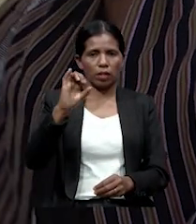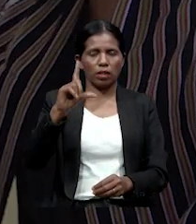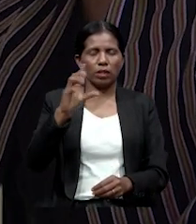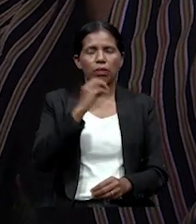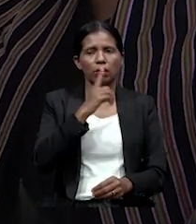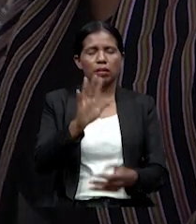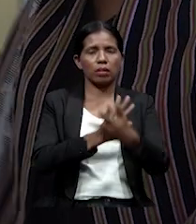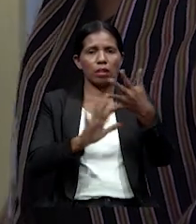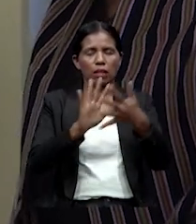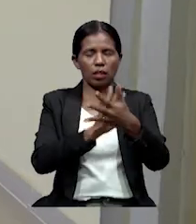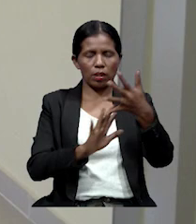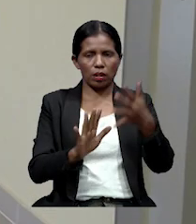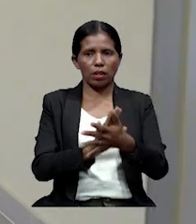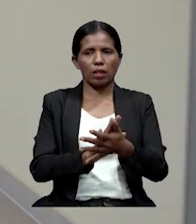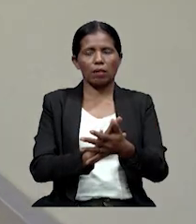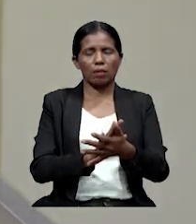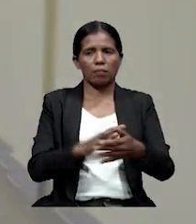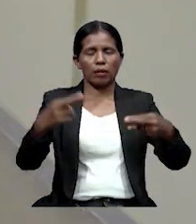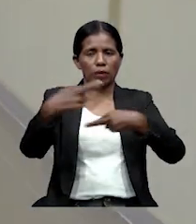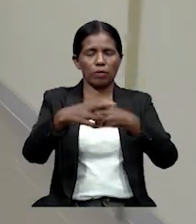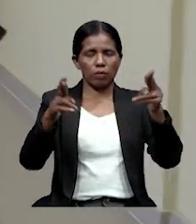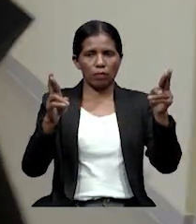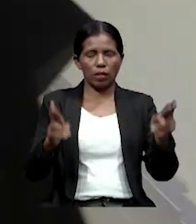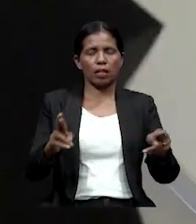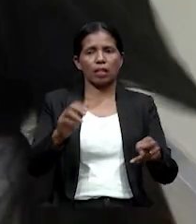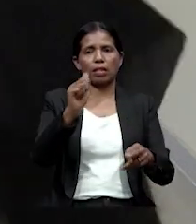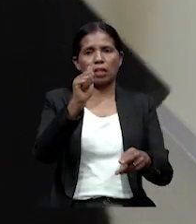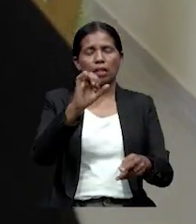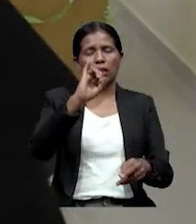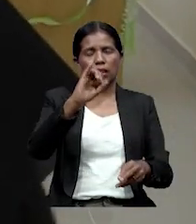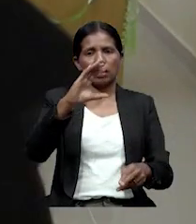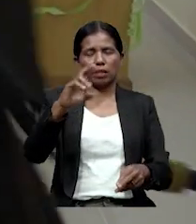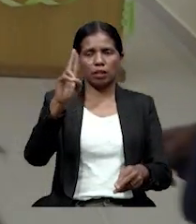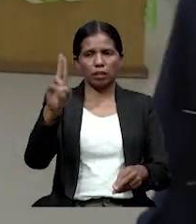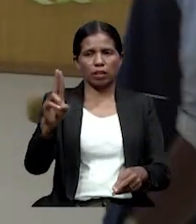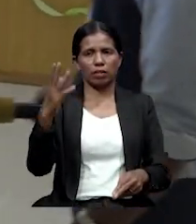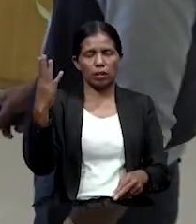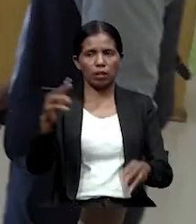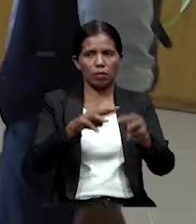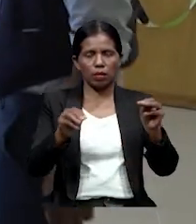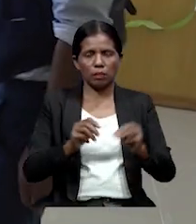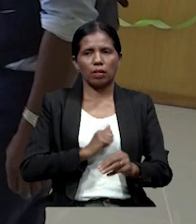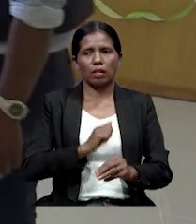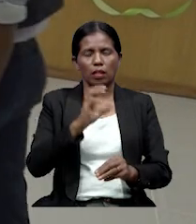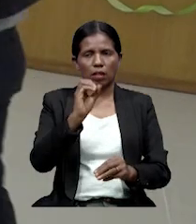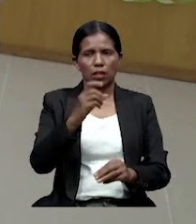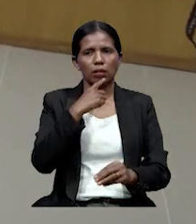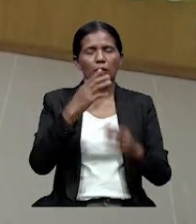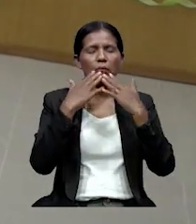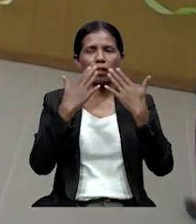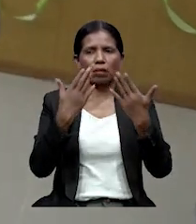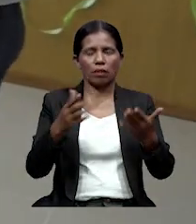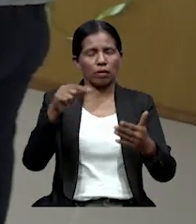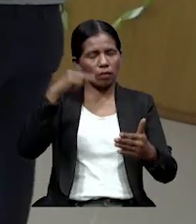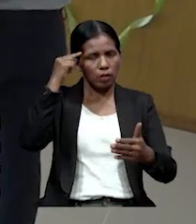da sala ICU e Hospital Referência Mobici, município Ainaro. Administrador município Ainaro agradece ao